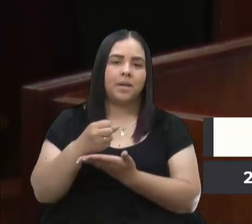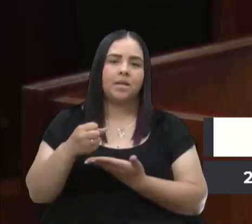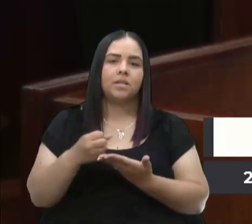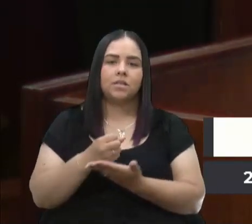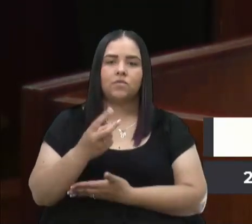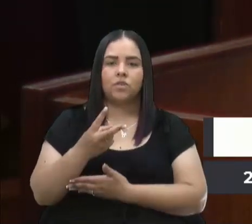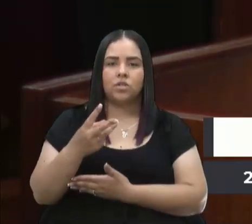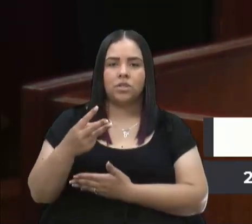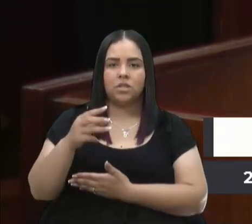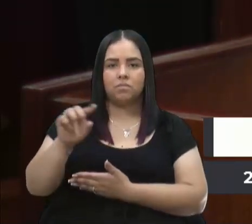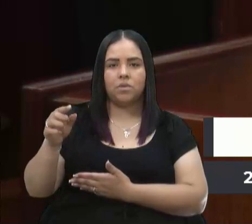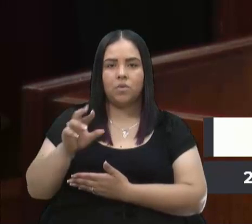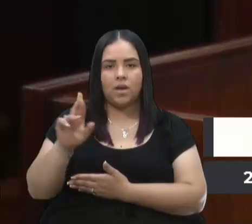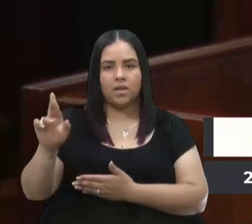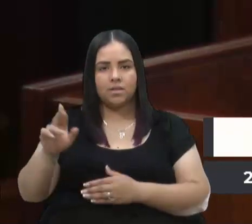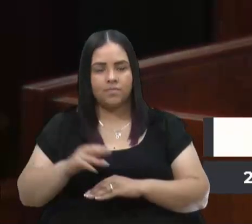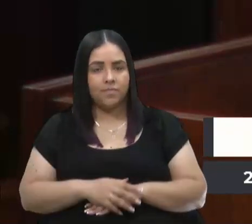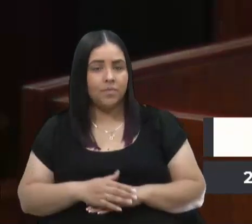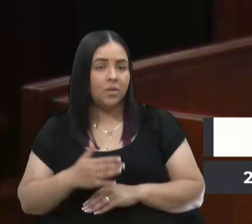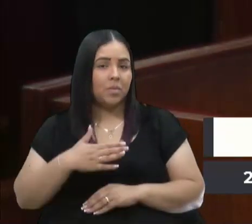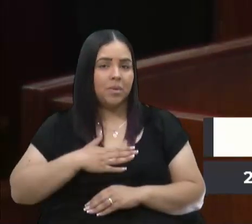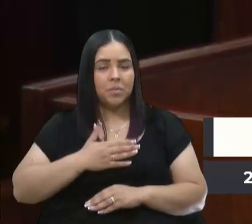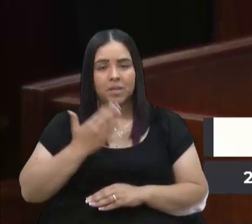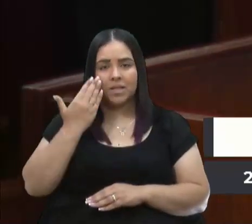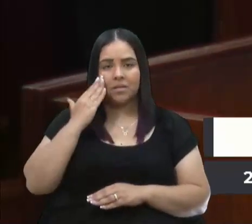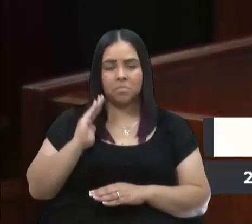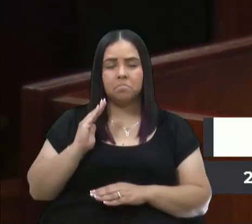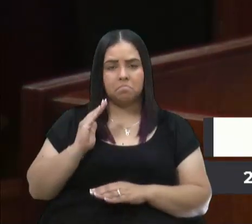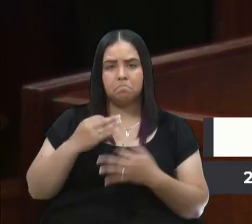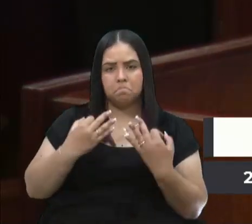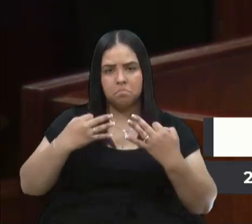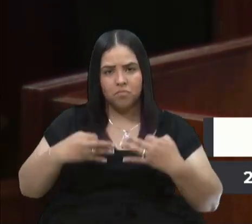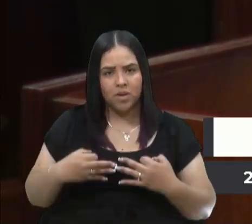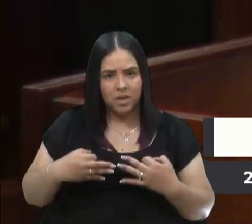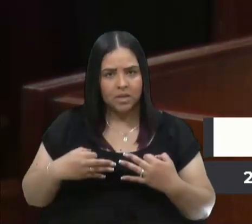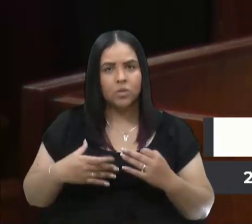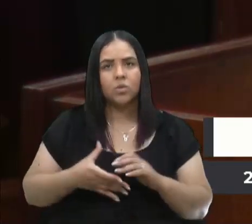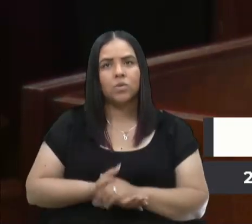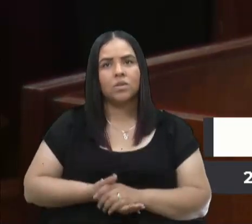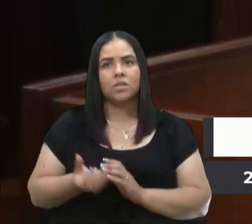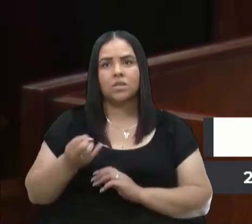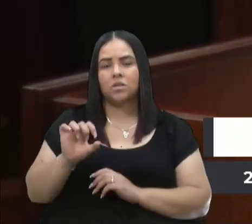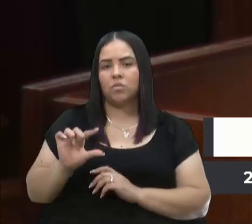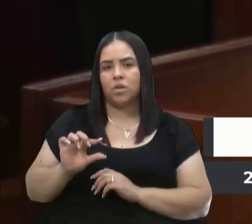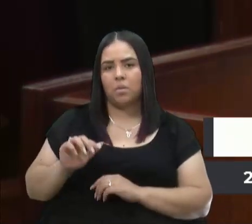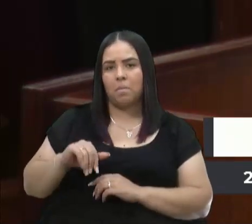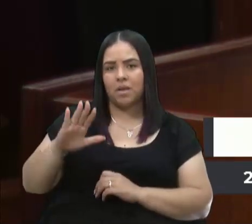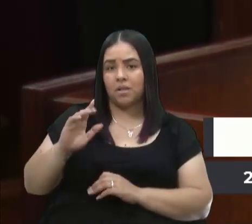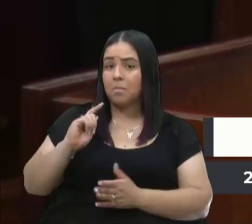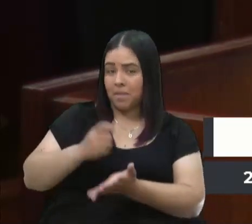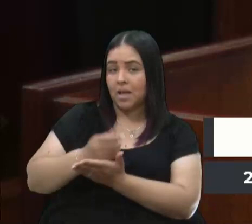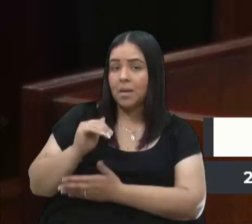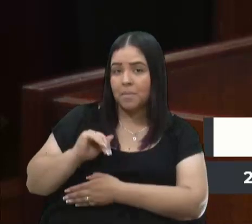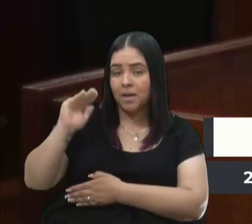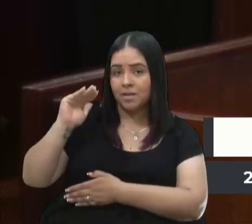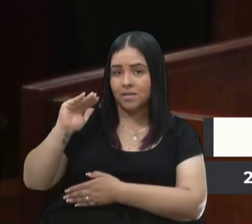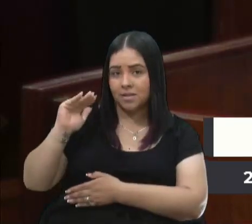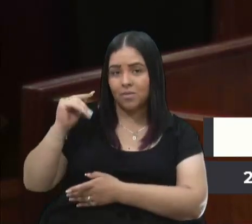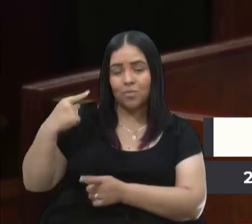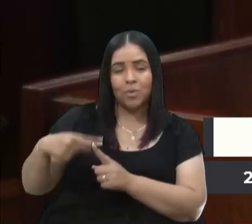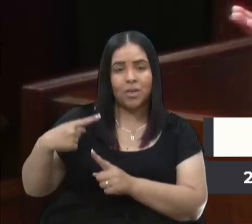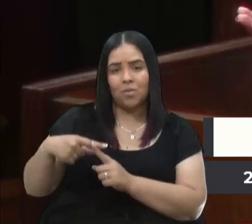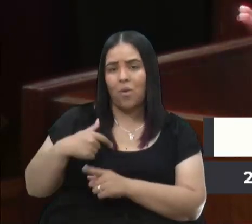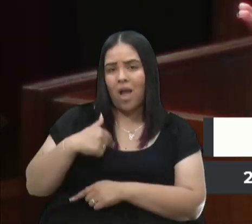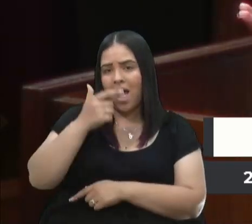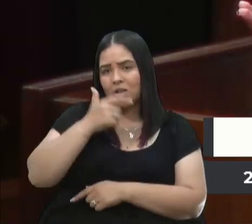de R$ 23.000. No meu entendimento, uma análise extremamente justa. Quem recebe um pouco mais, paga um pouco mais, até porque eu não